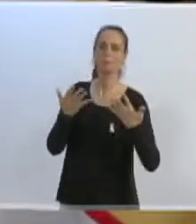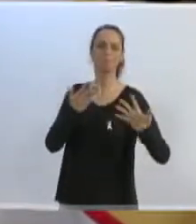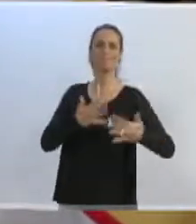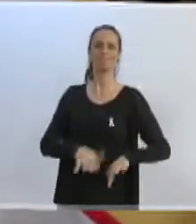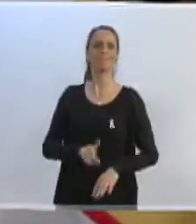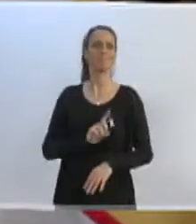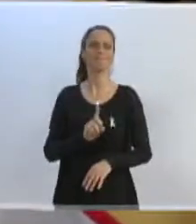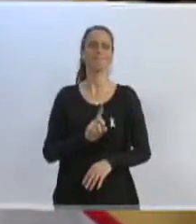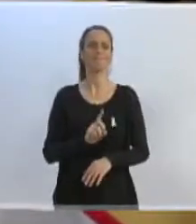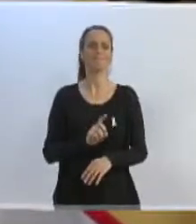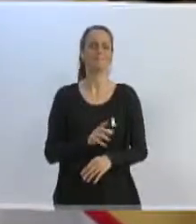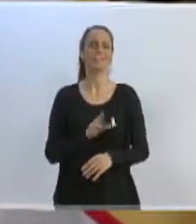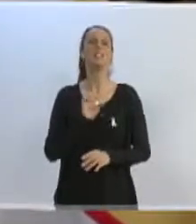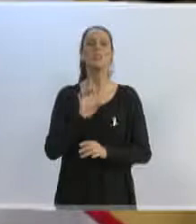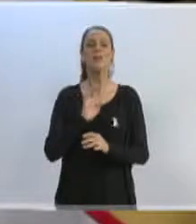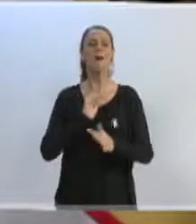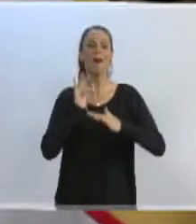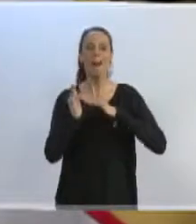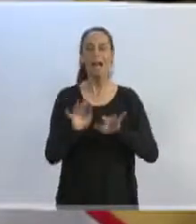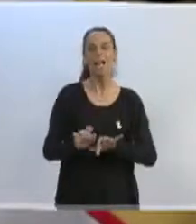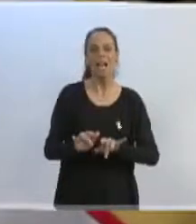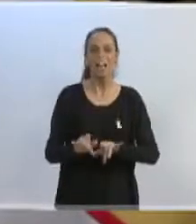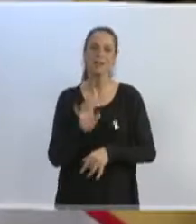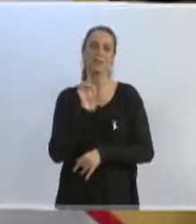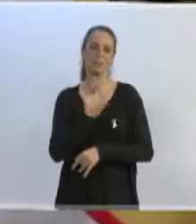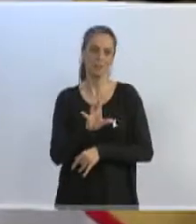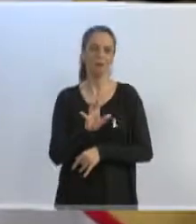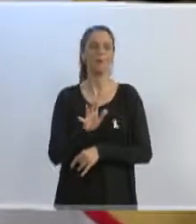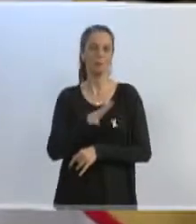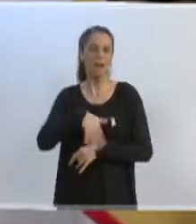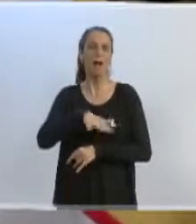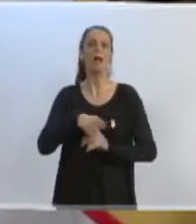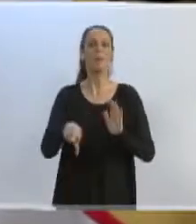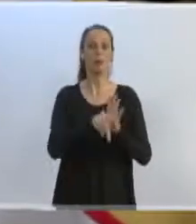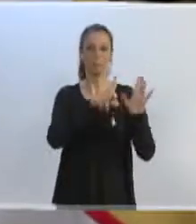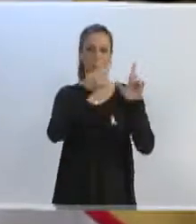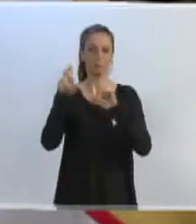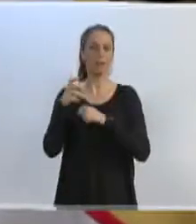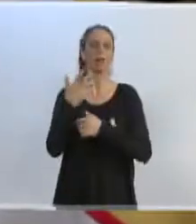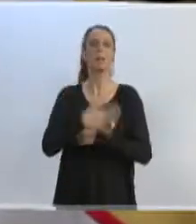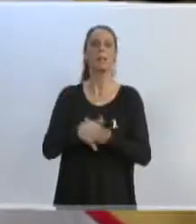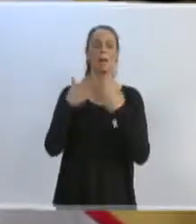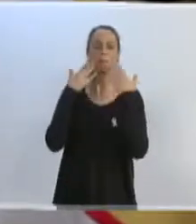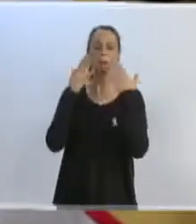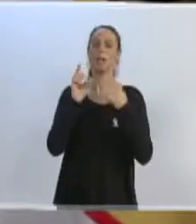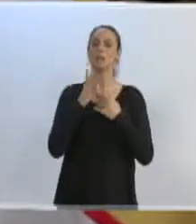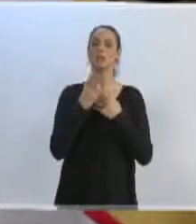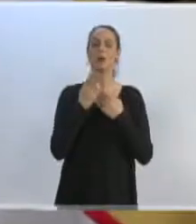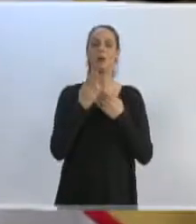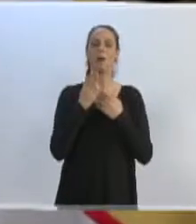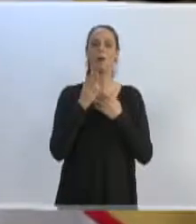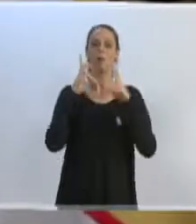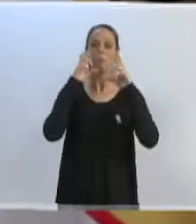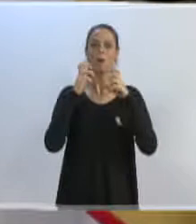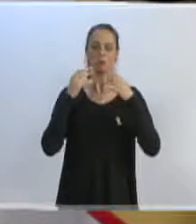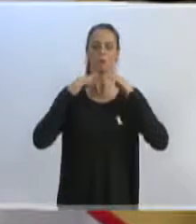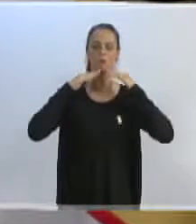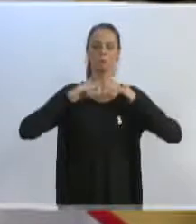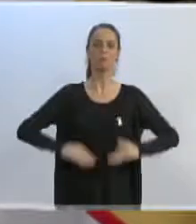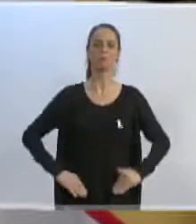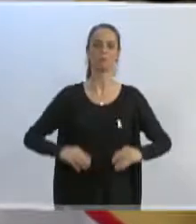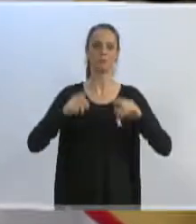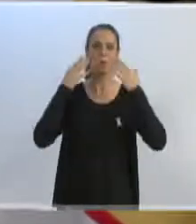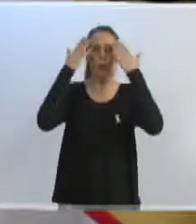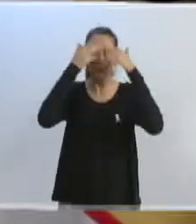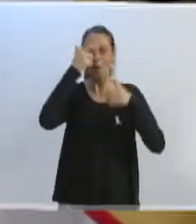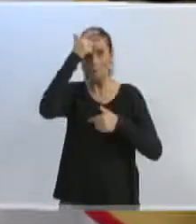aparecia, como diz no meio de fotografia, plano americano, somente aparecia o corpo dela,